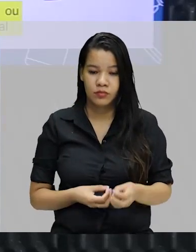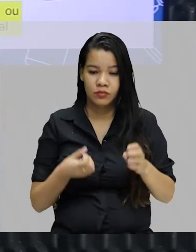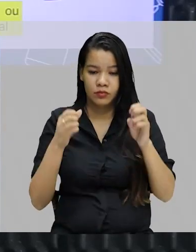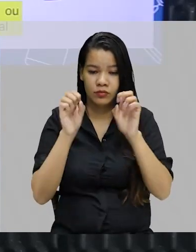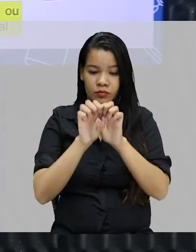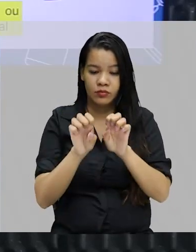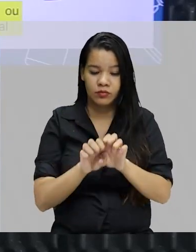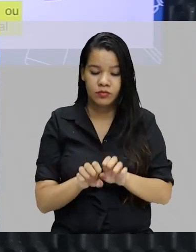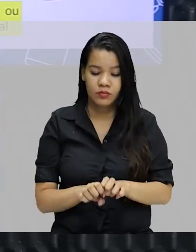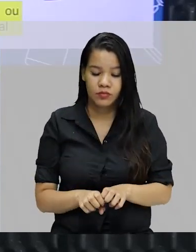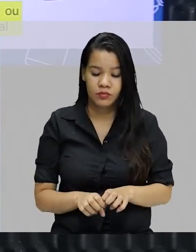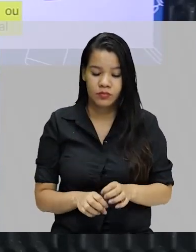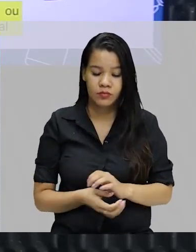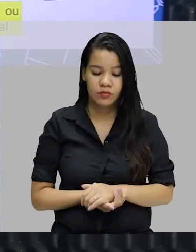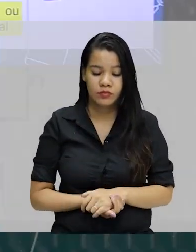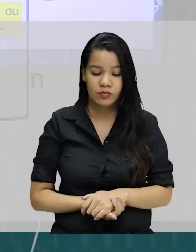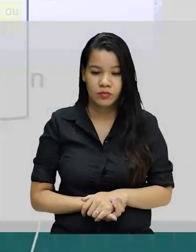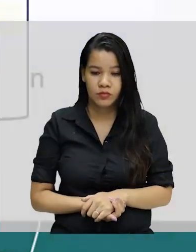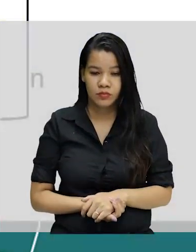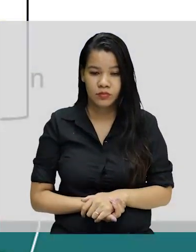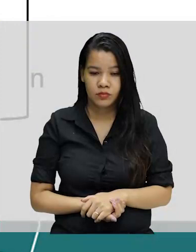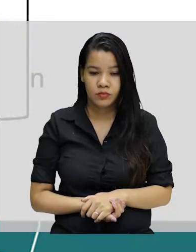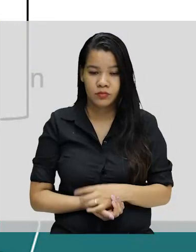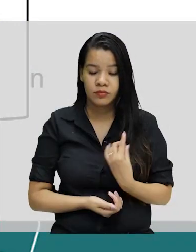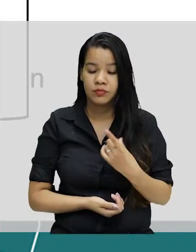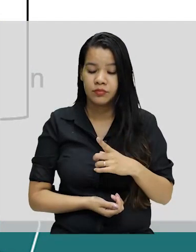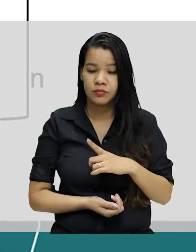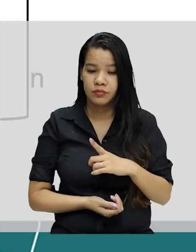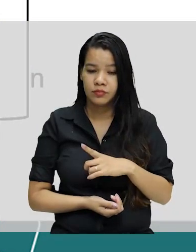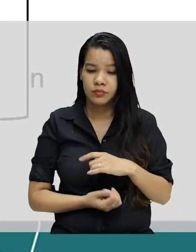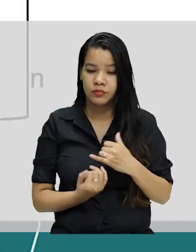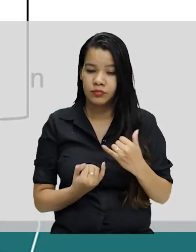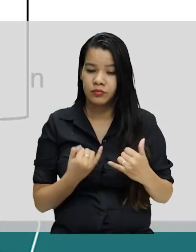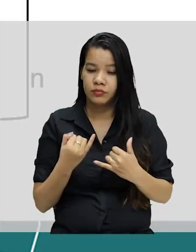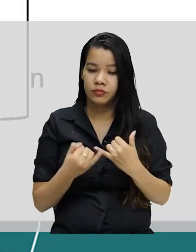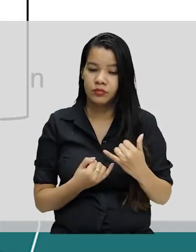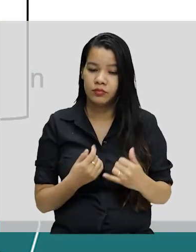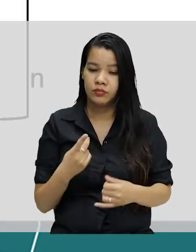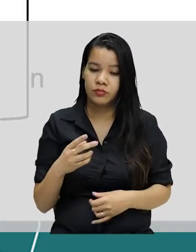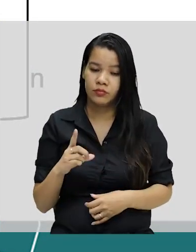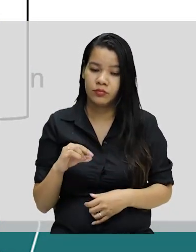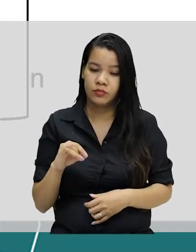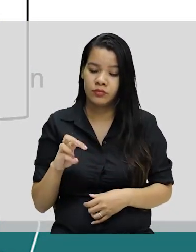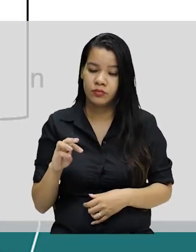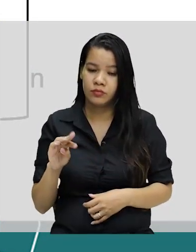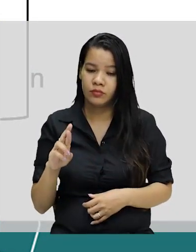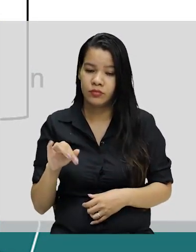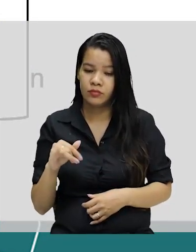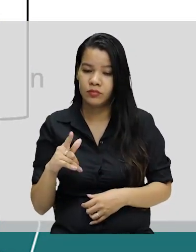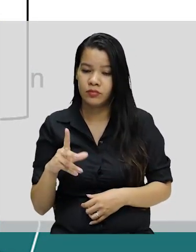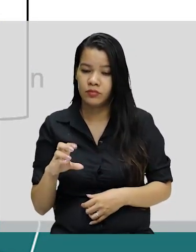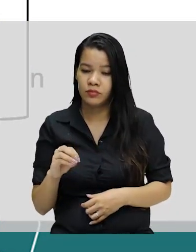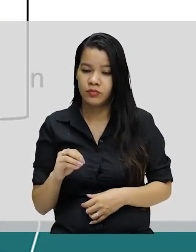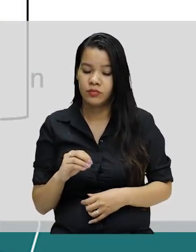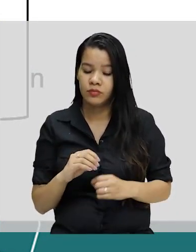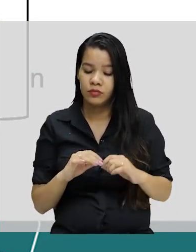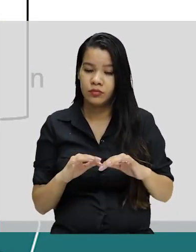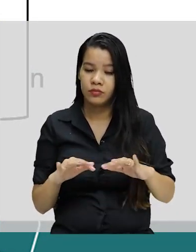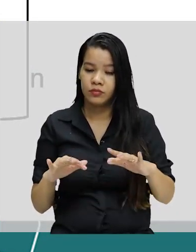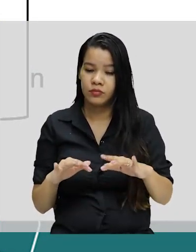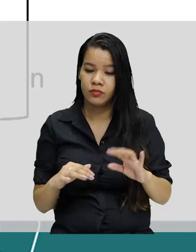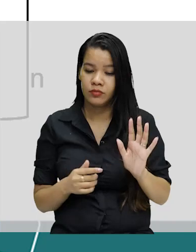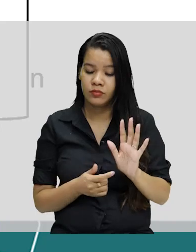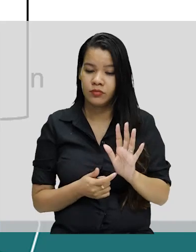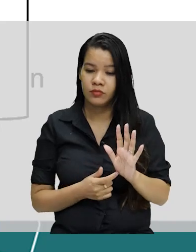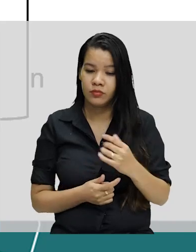né, monomérica, tudo bem? E aí nós vamos ter a reação de polimerização, certo? Aqui